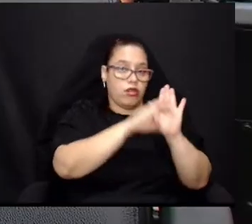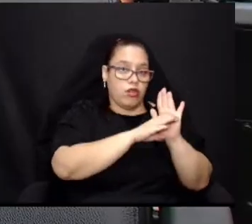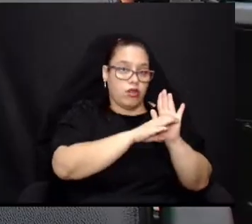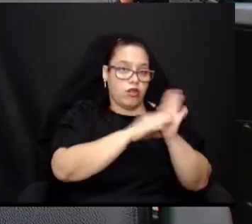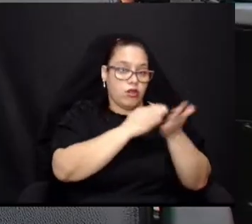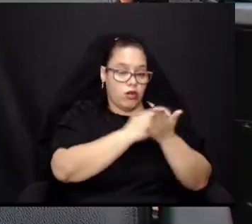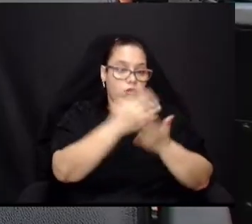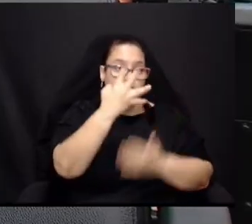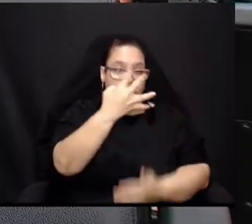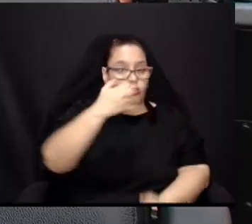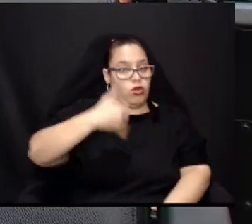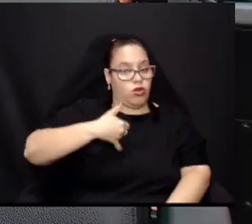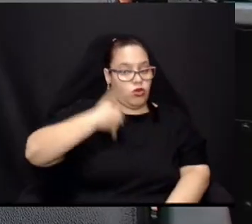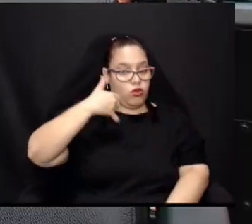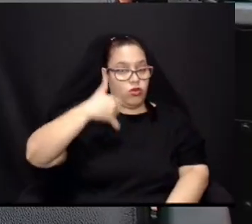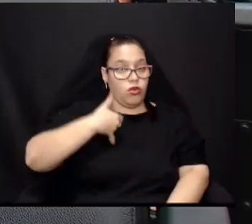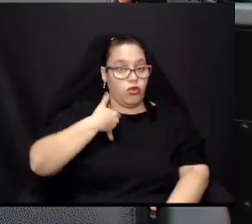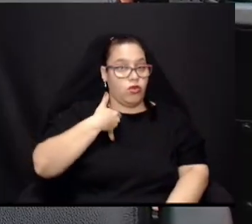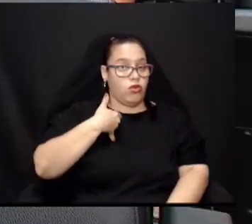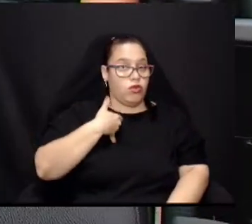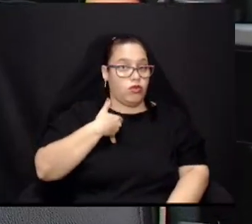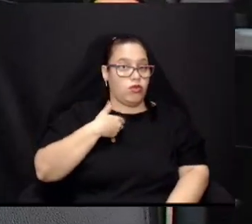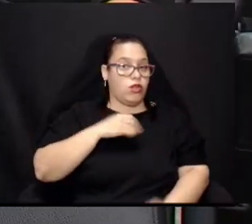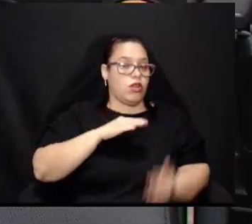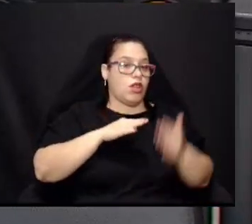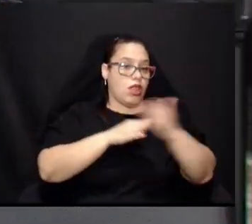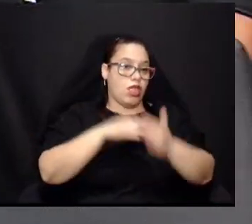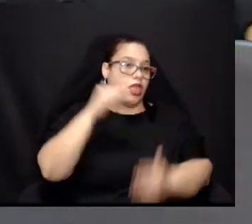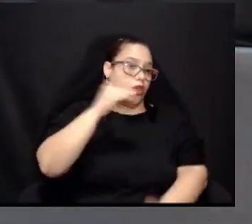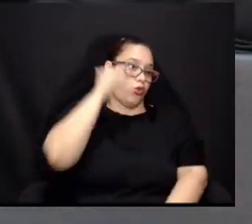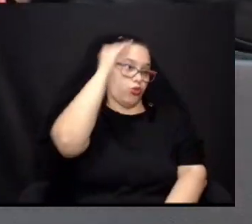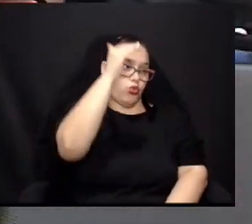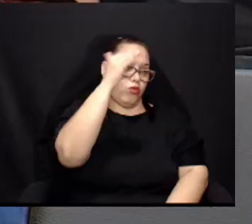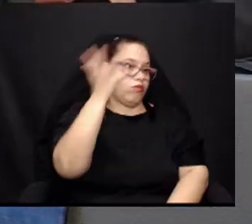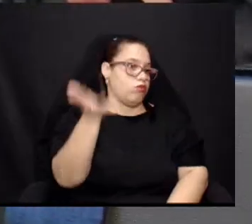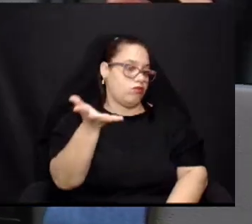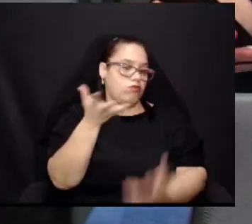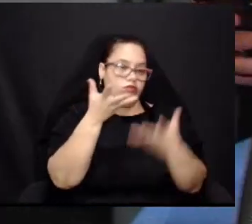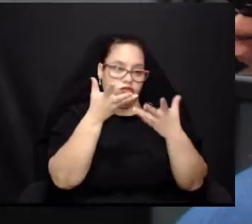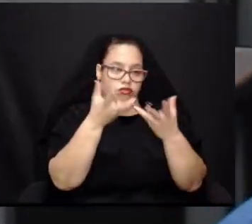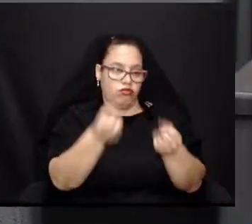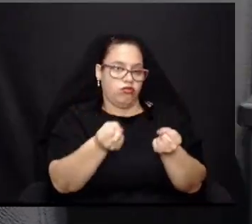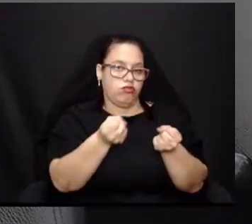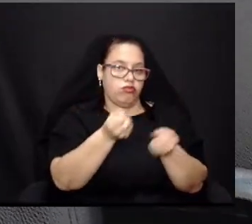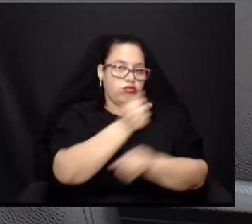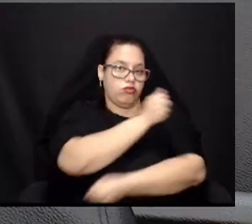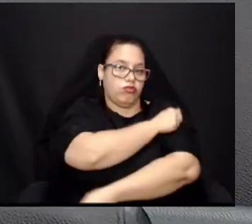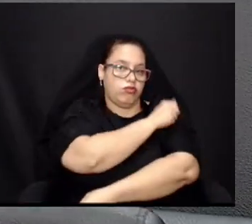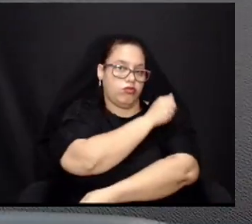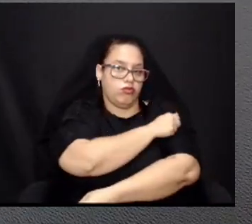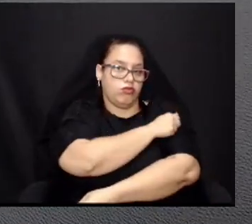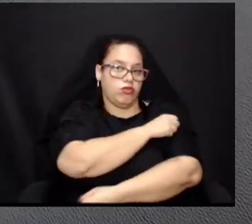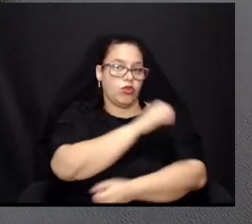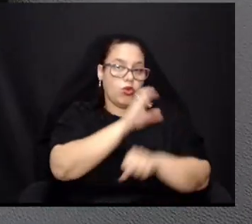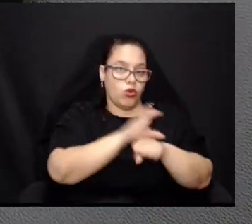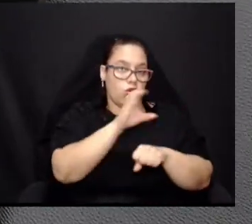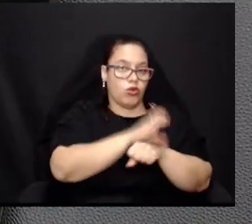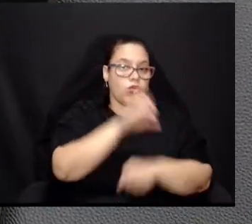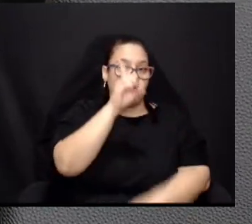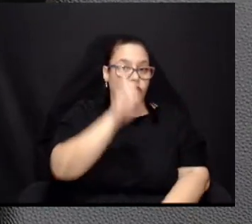anos e, assim, até adultos, né? Então, a gente recebe muitos alunos de curso de Direito, quando são universitários,